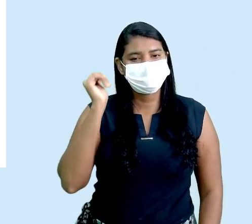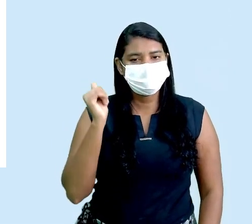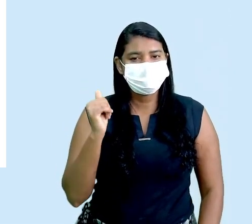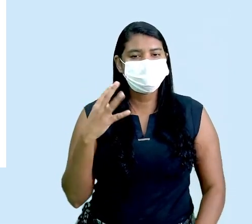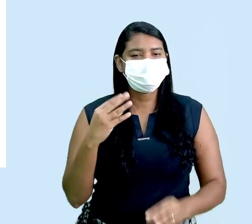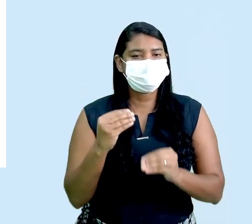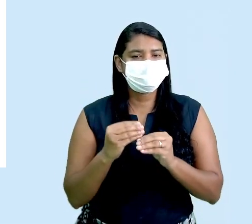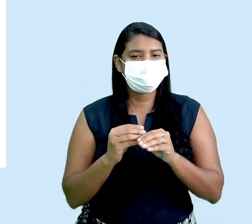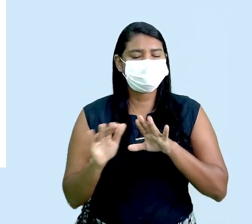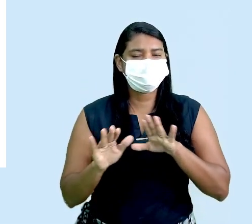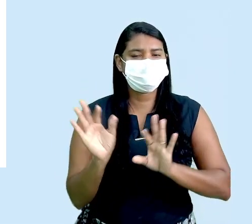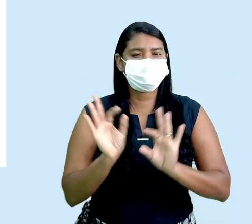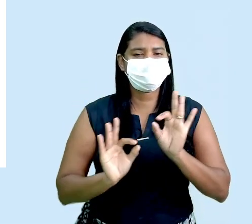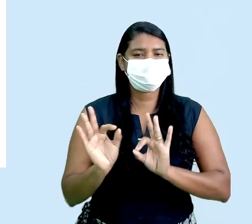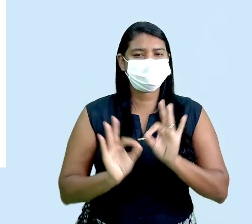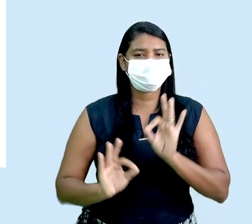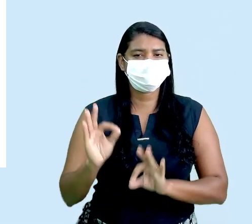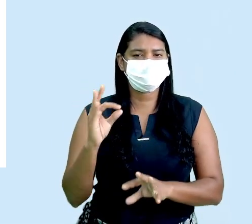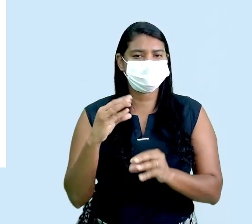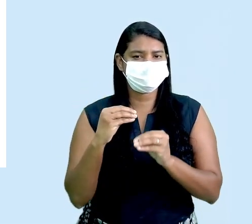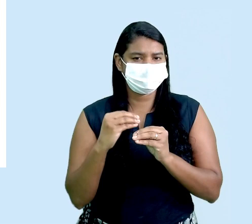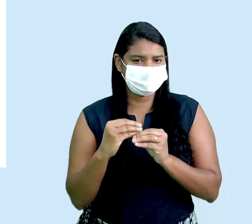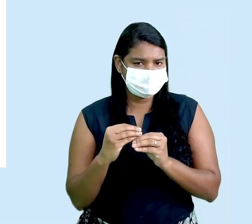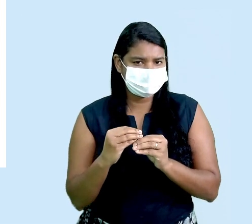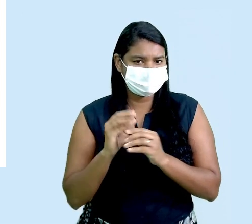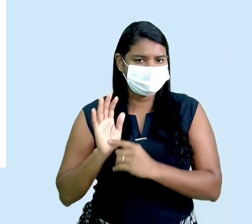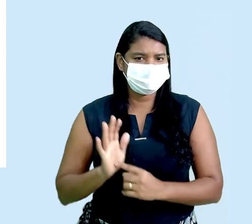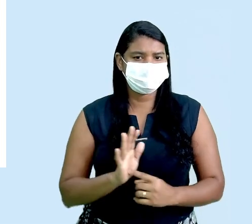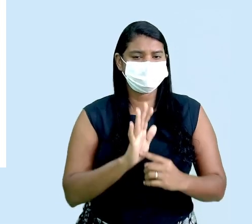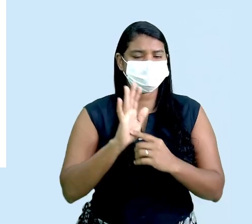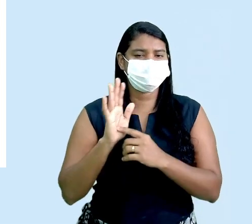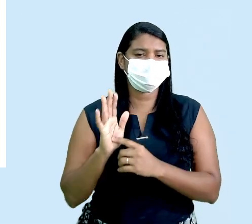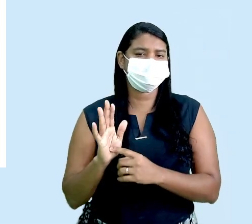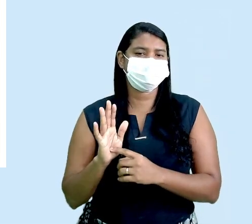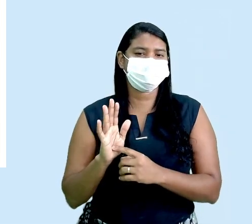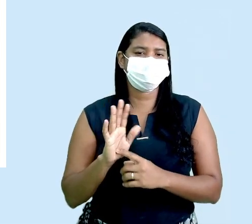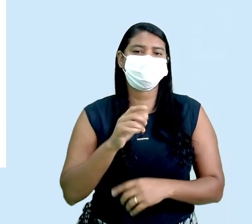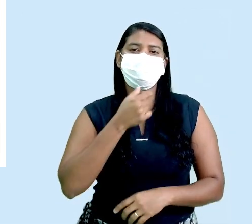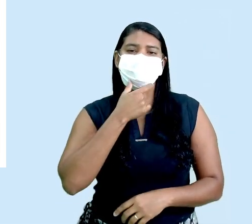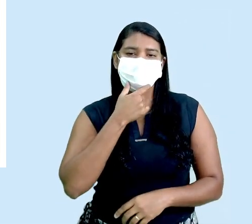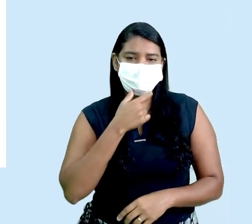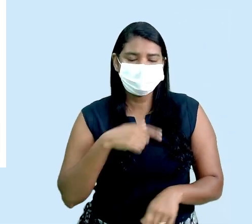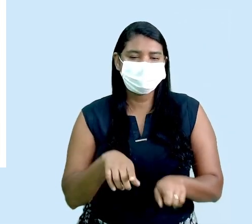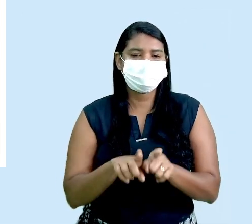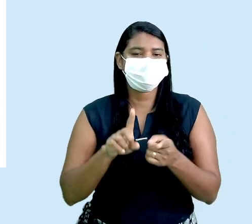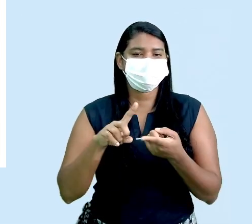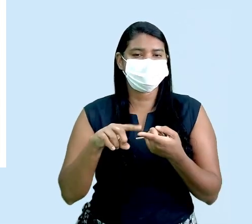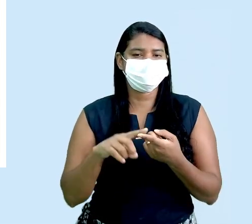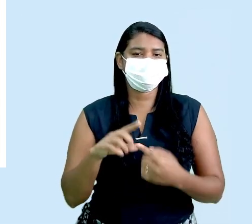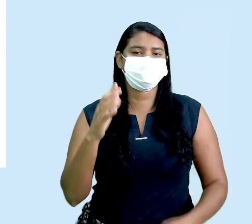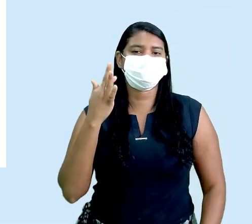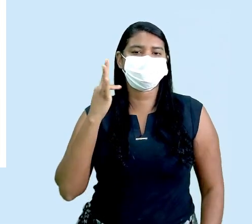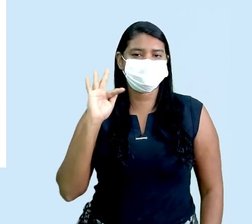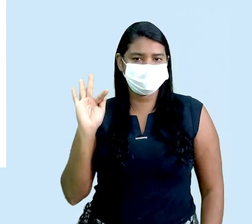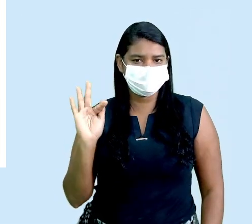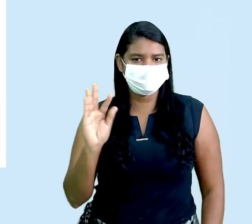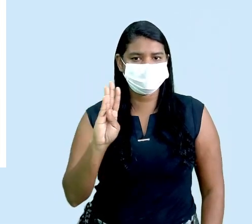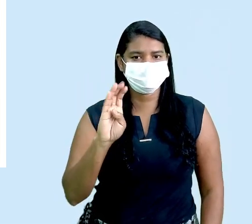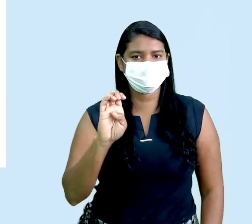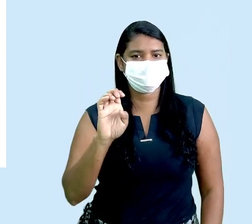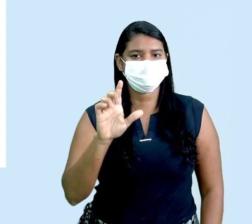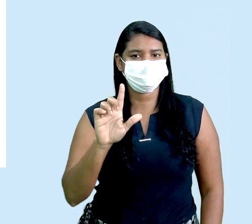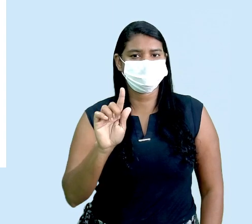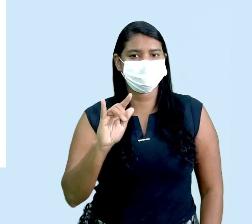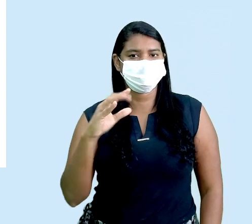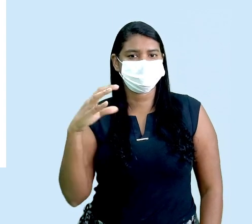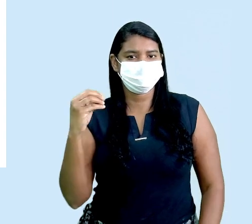de movimentos, a gente vai ter o Arts and Crafts na Inglaterra, você vai ter o Art Nouveau na França e na Bélgica, o